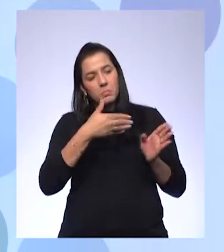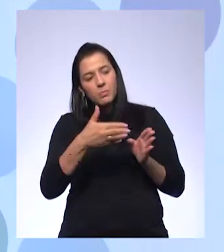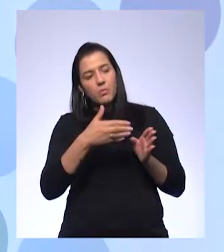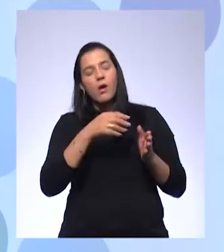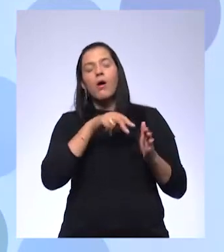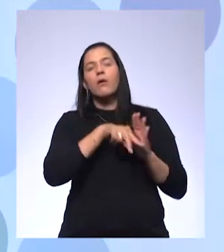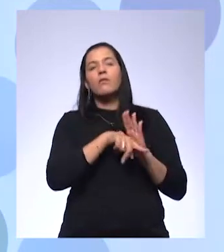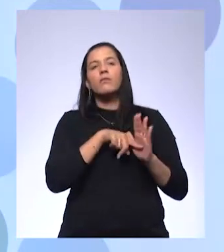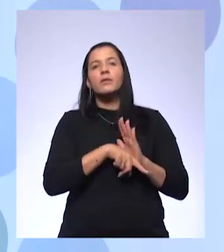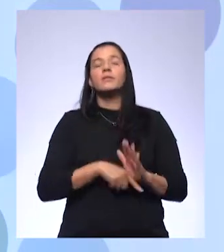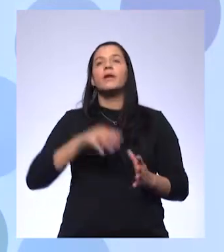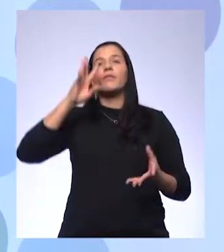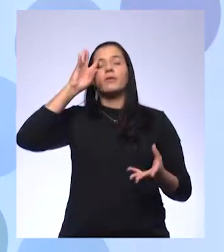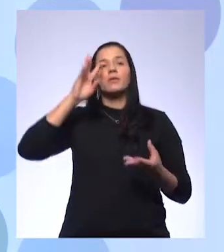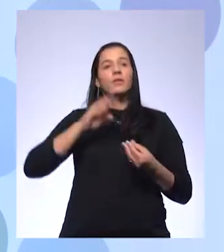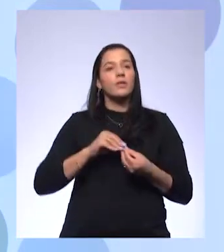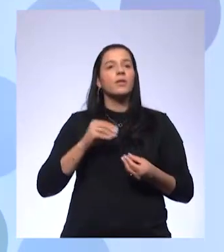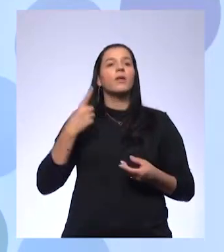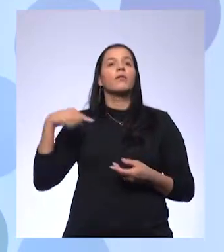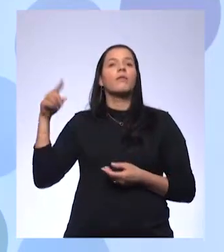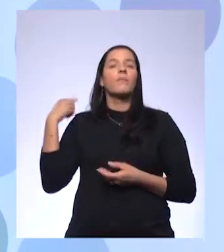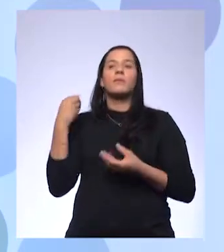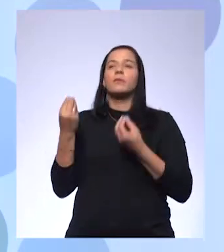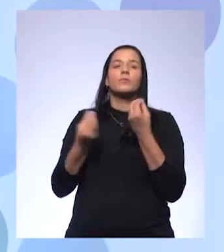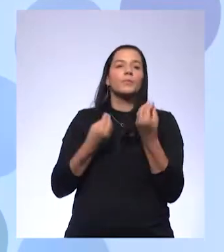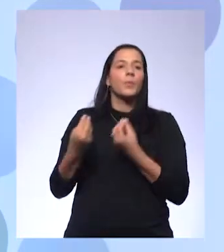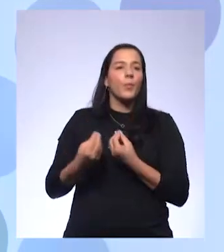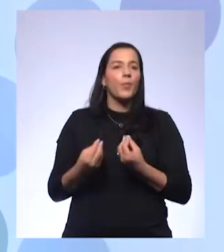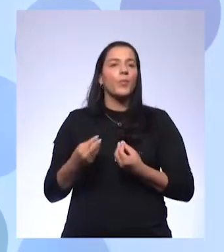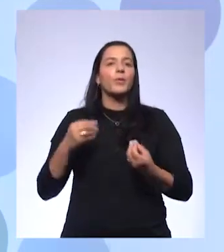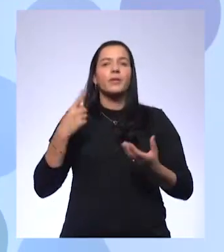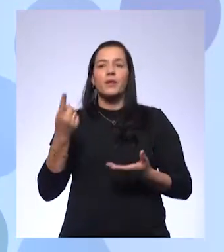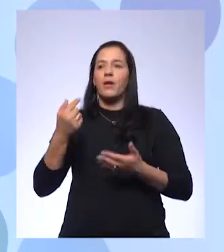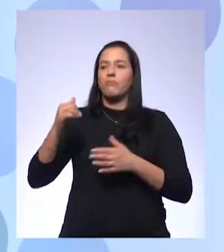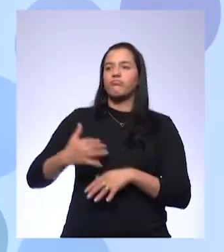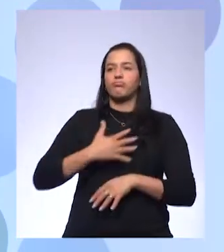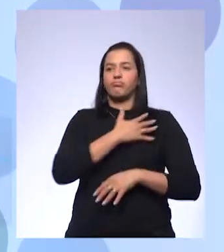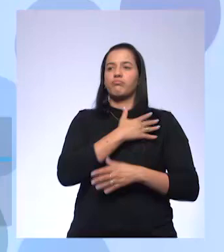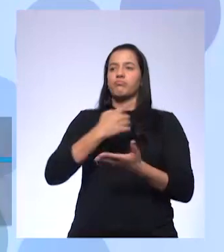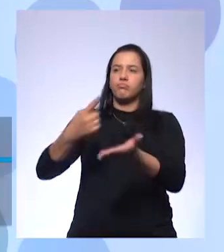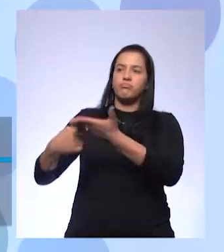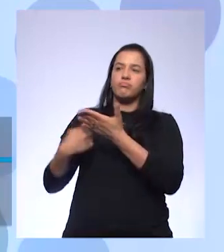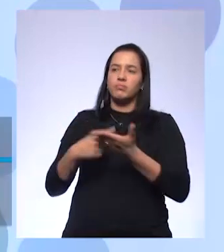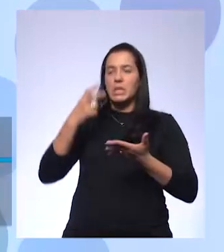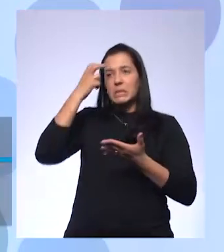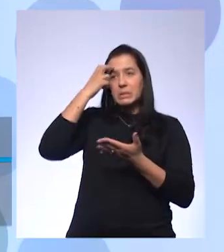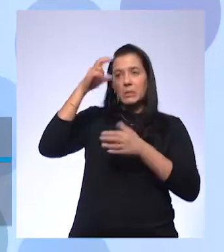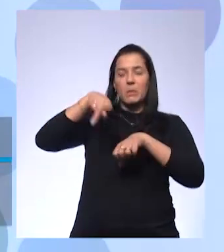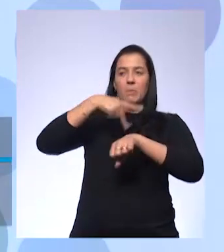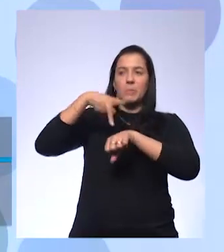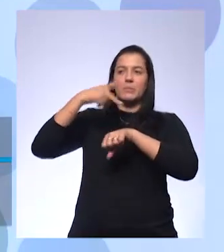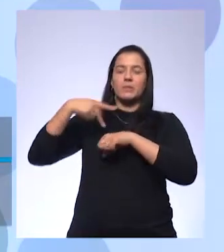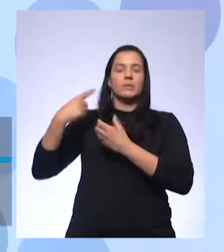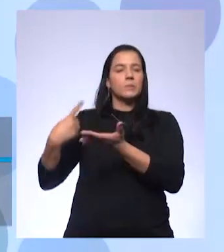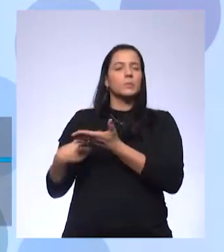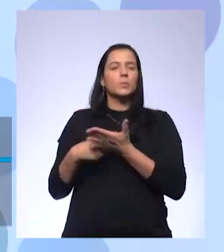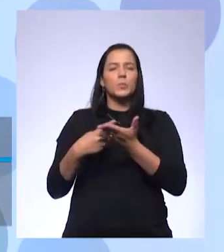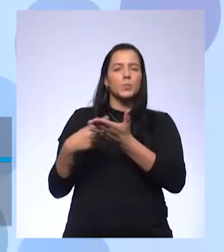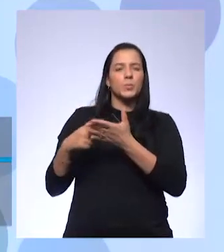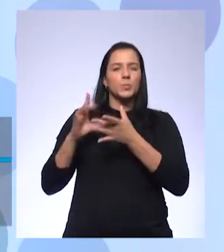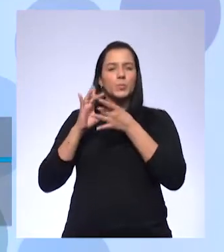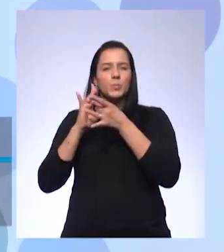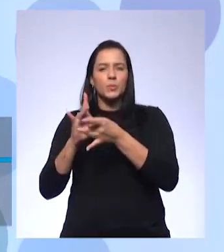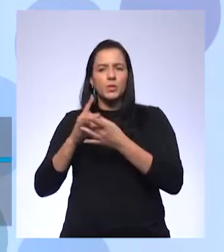que funcionava essa integração entre as forças ali, as inteligências desses países que tinham